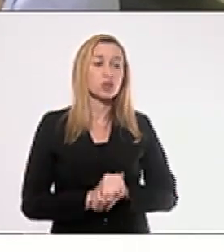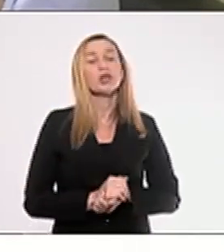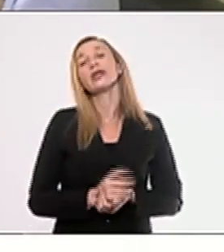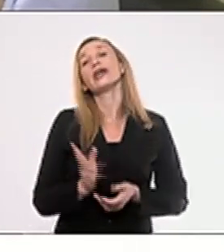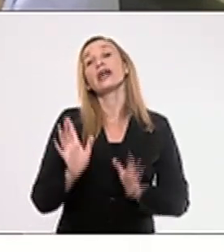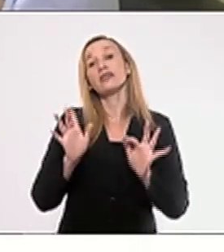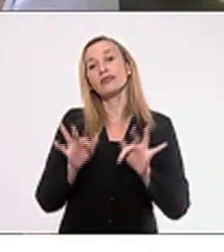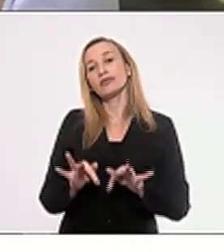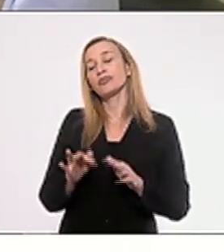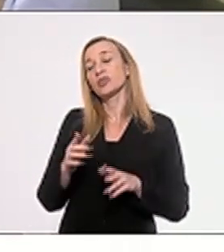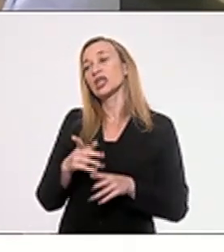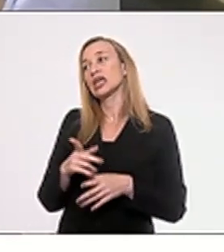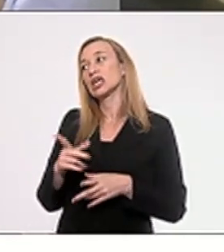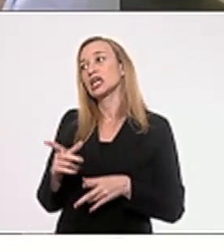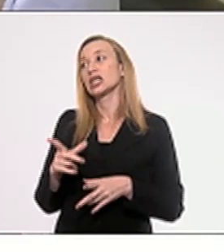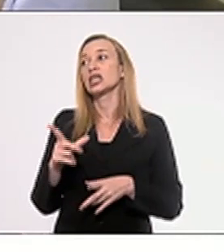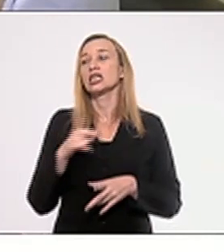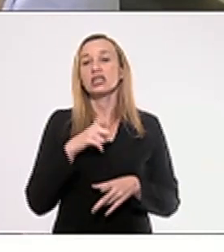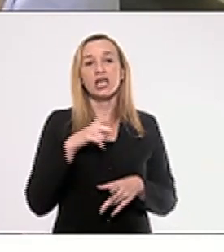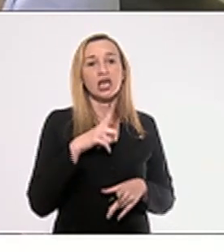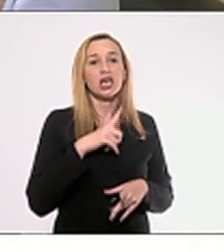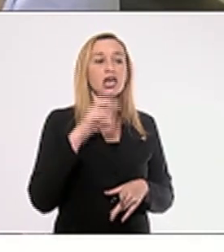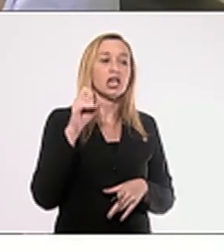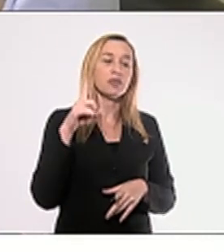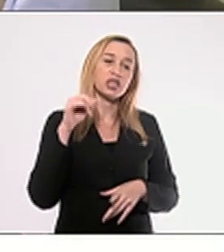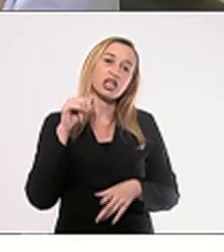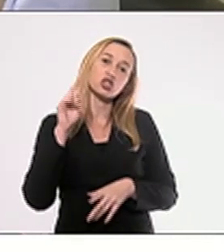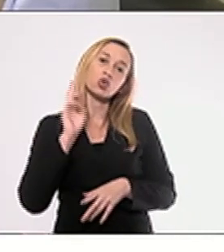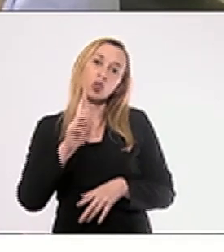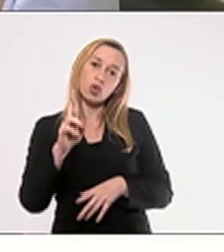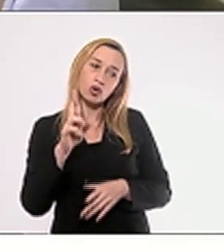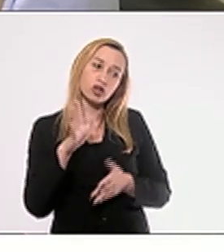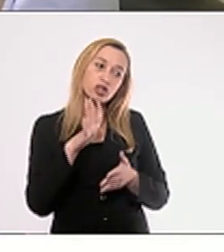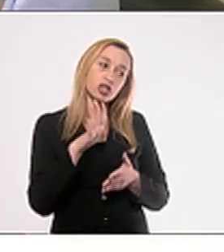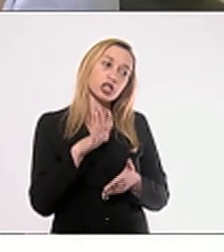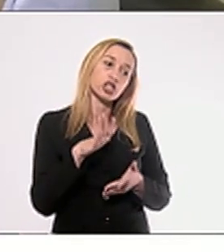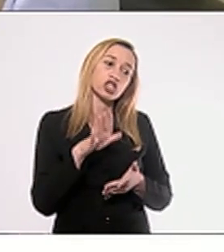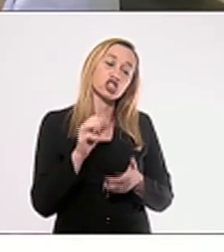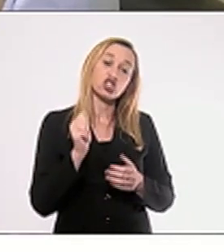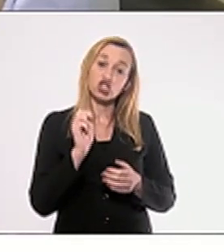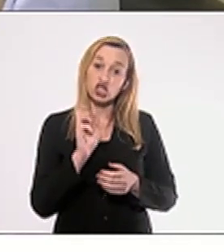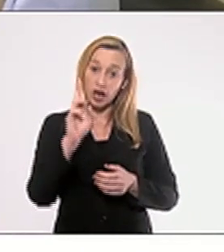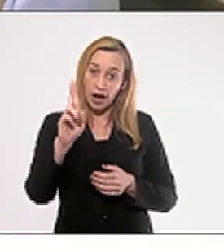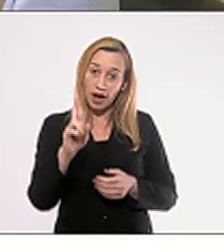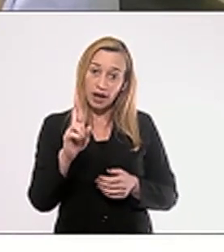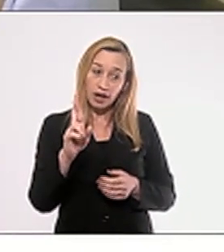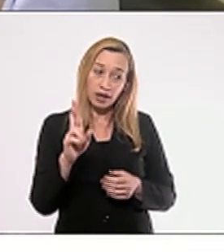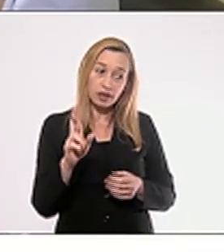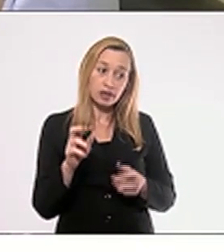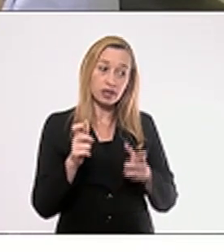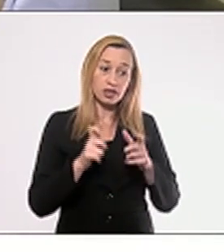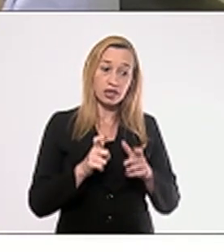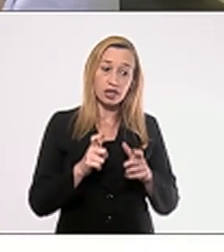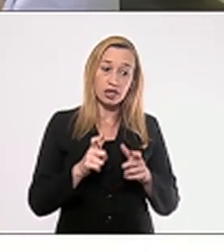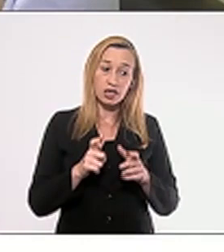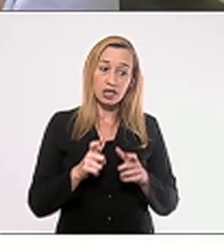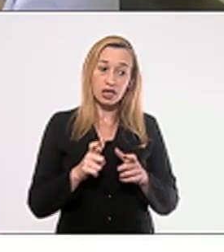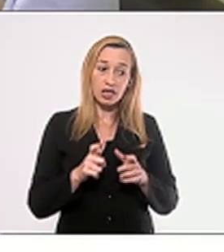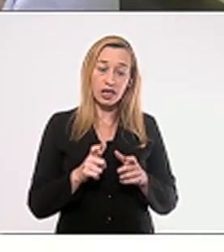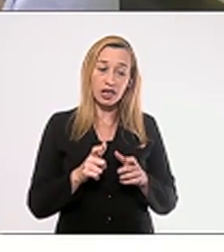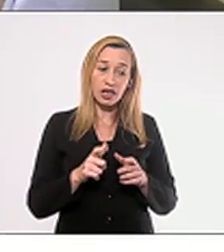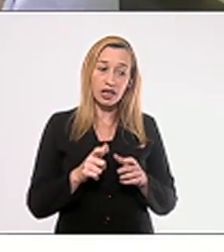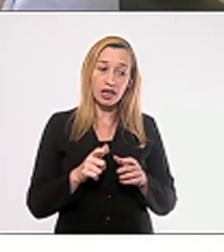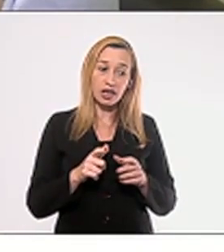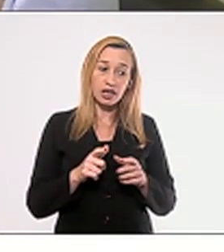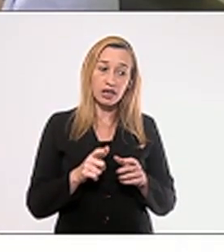Existe o eliminador de ar, que é um dispositivo que é instalado antes do hidrômetro. Não é esse que